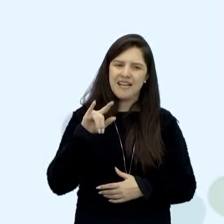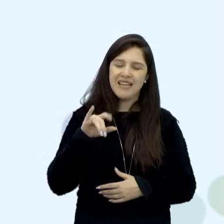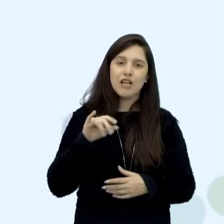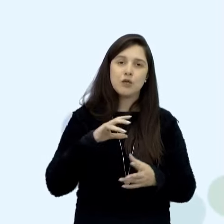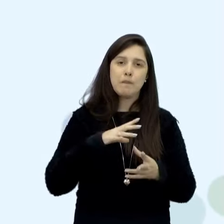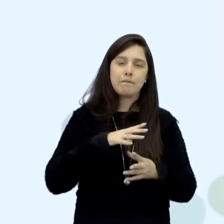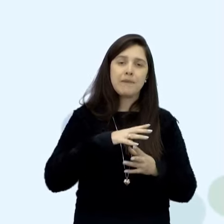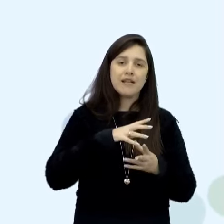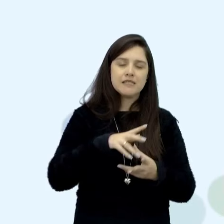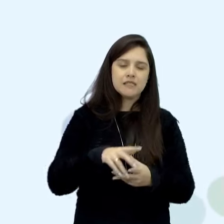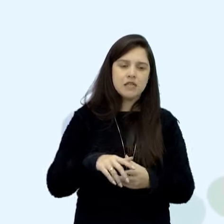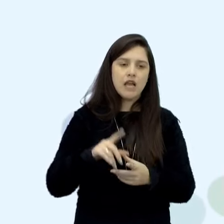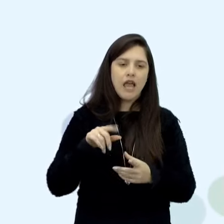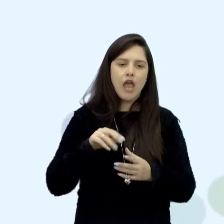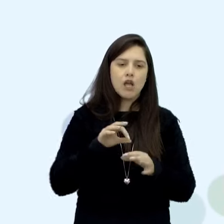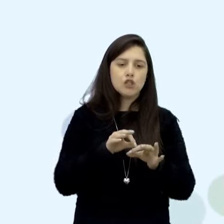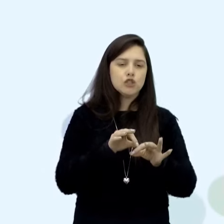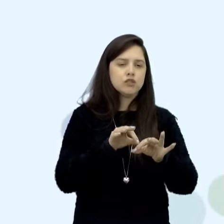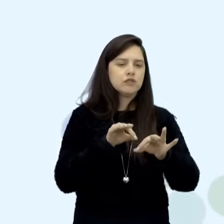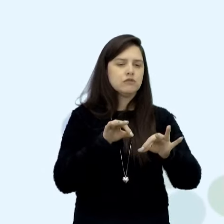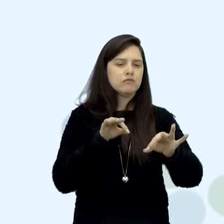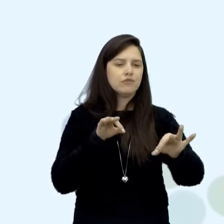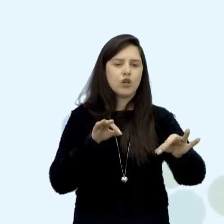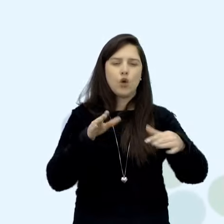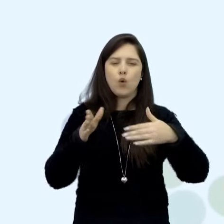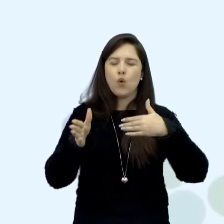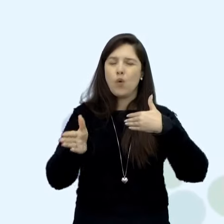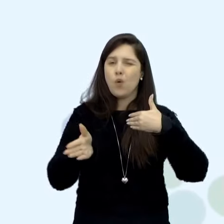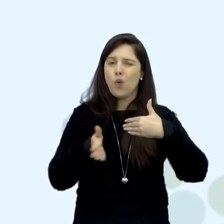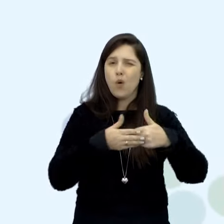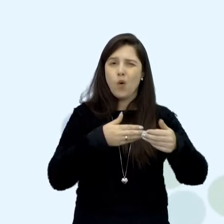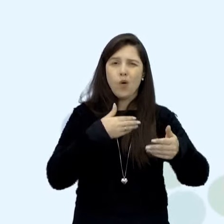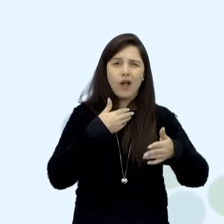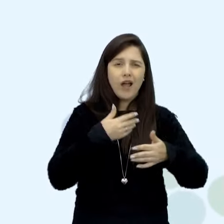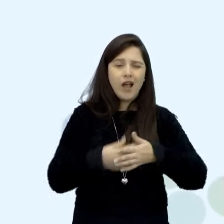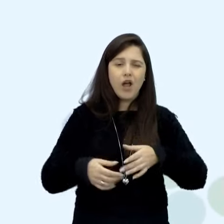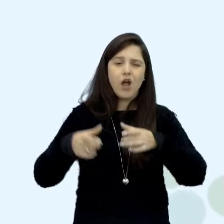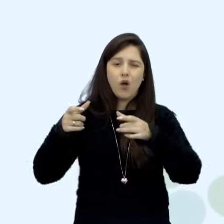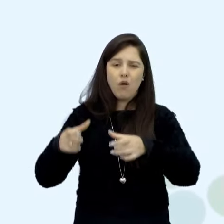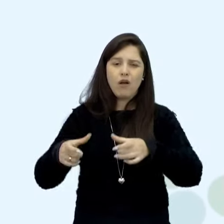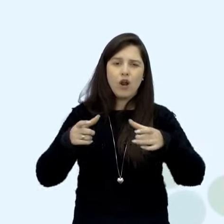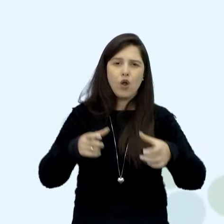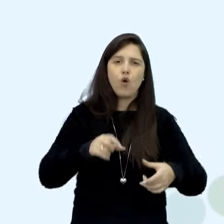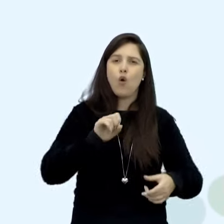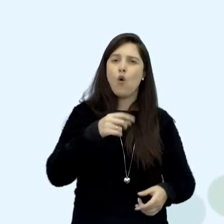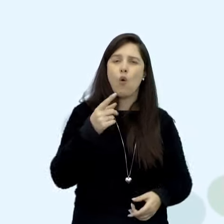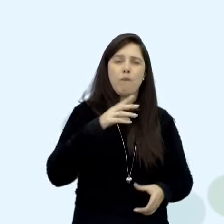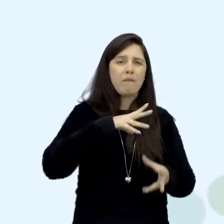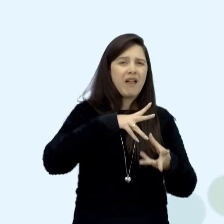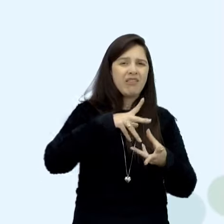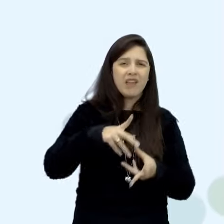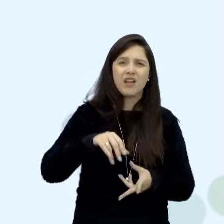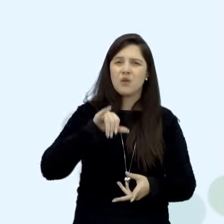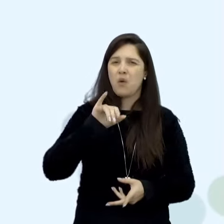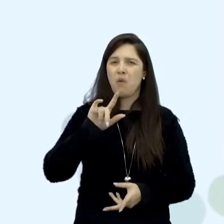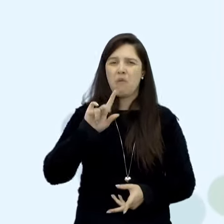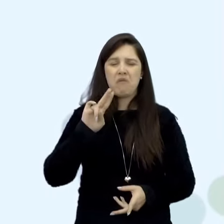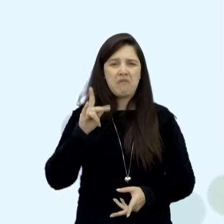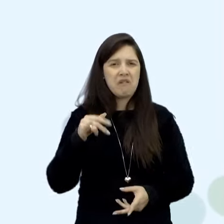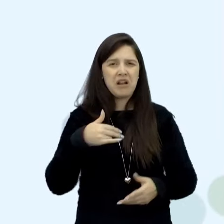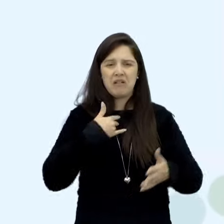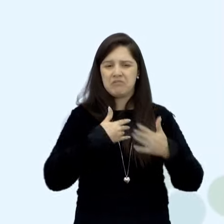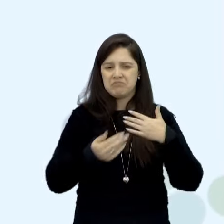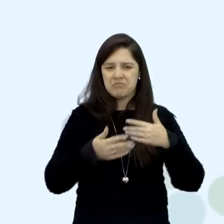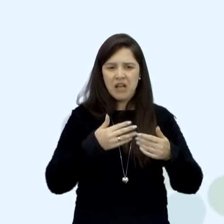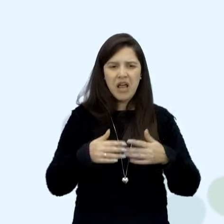local mais distante de qualquer continente ou ilha do planeta Terra, seja ela habitada